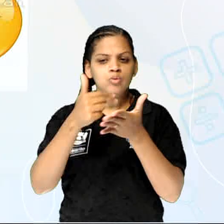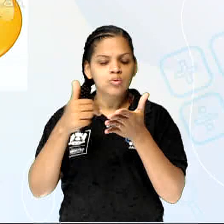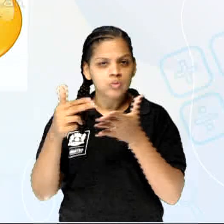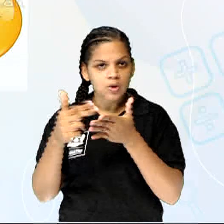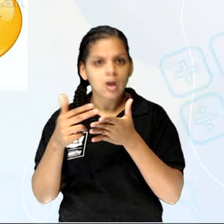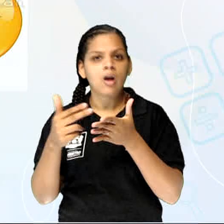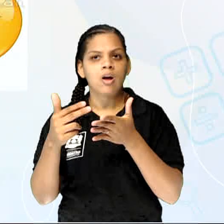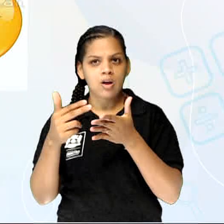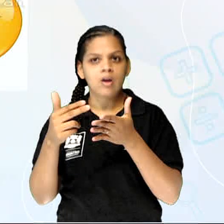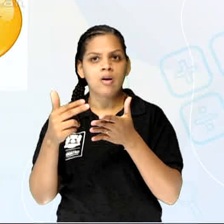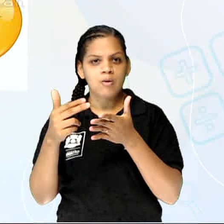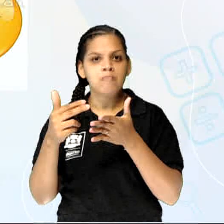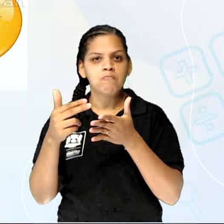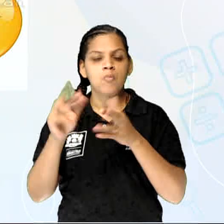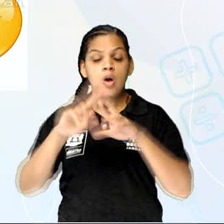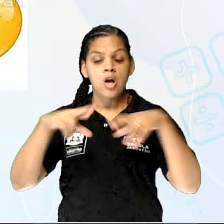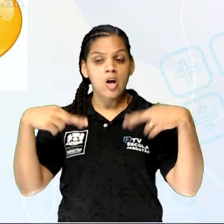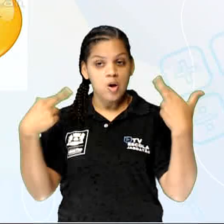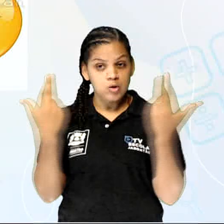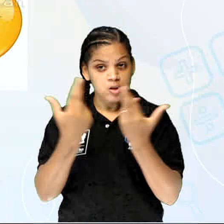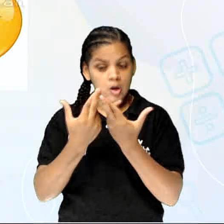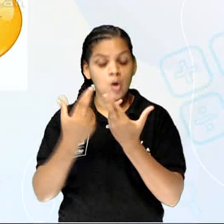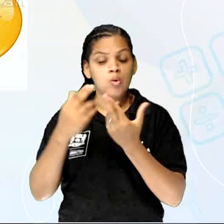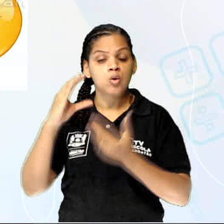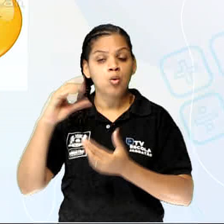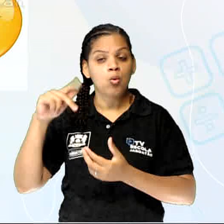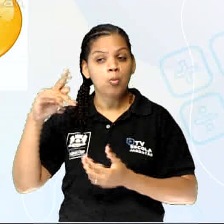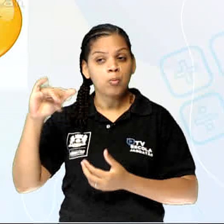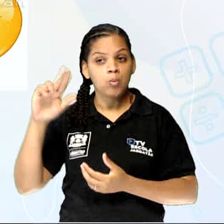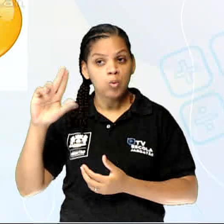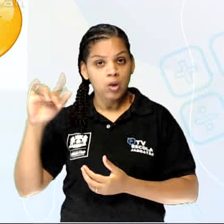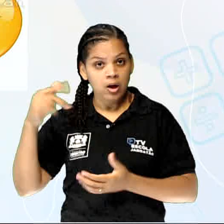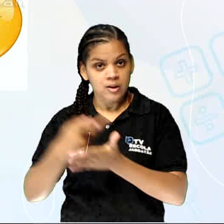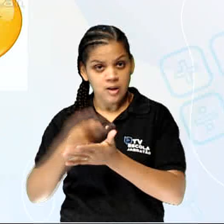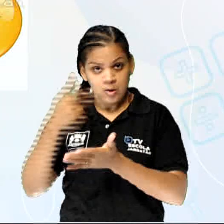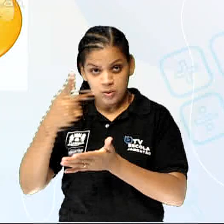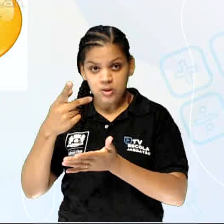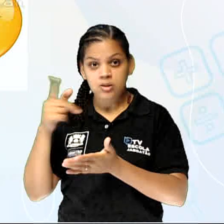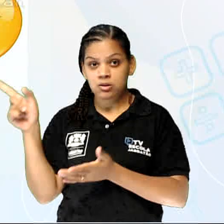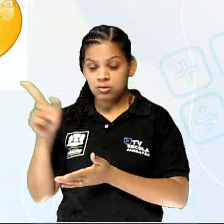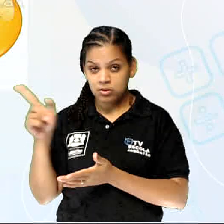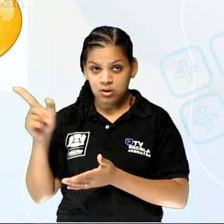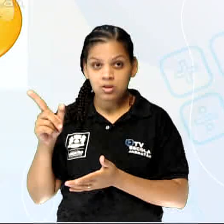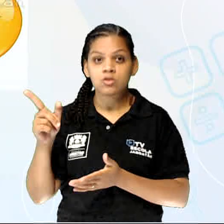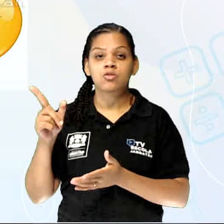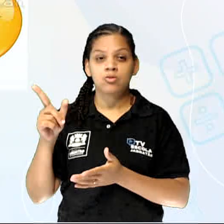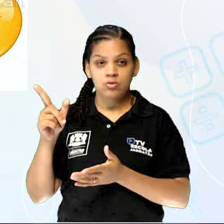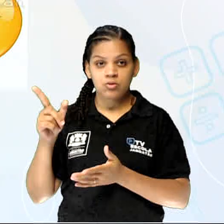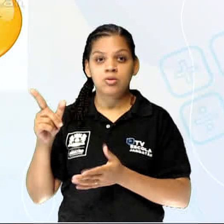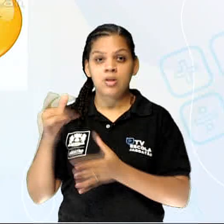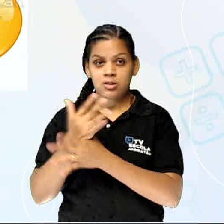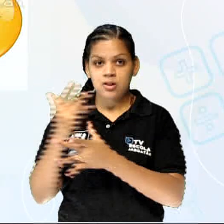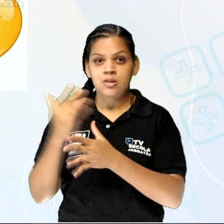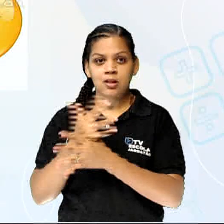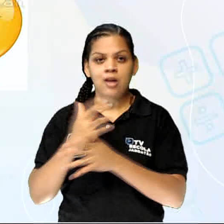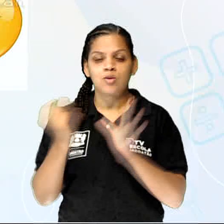que ocorreu neste ano de 2014 nesta cidade, o logotipo da reunião de